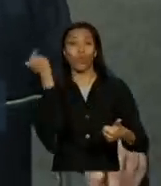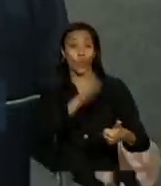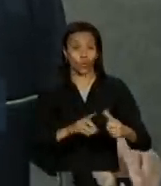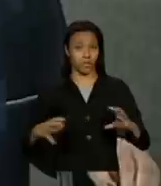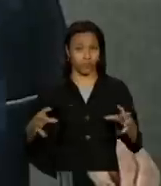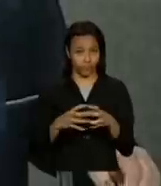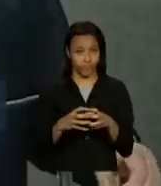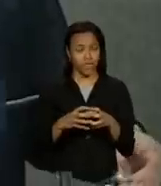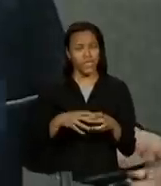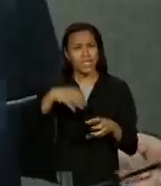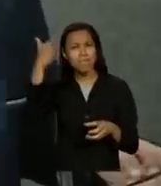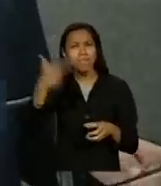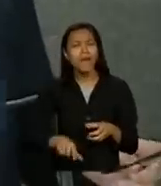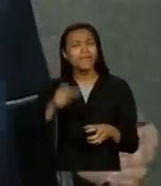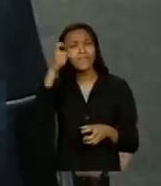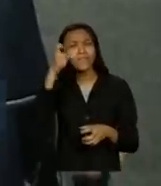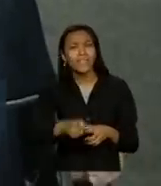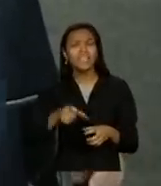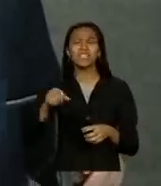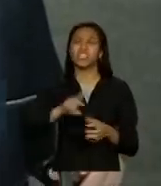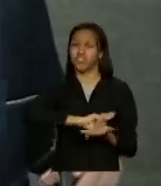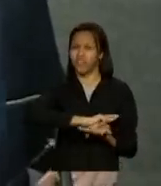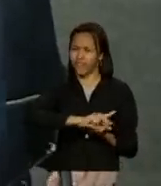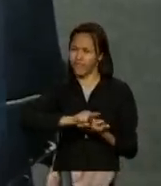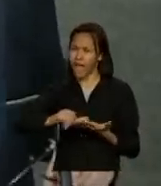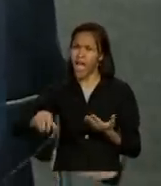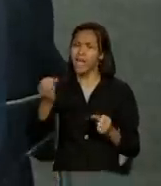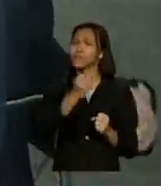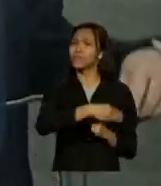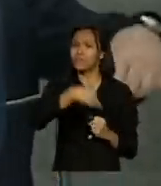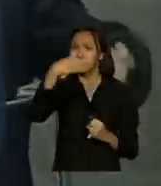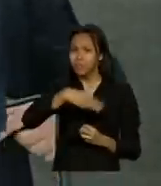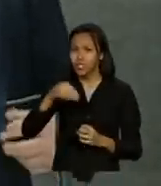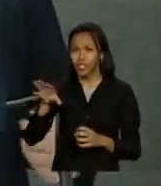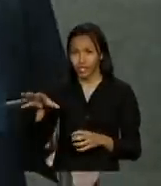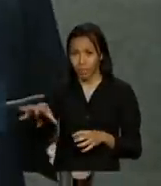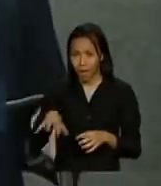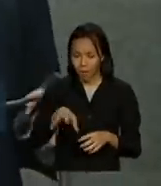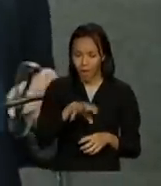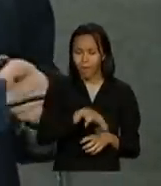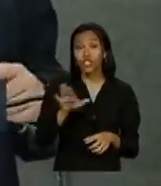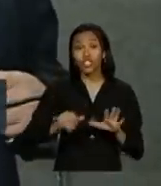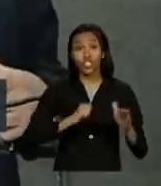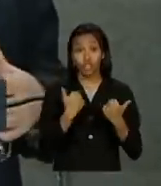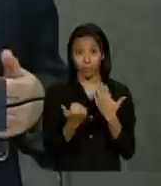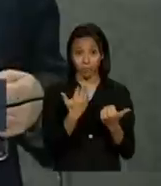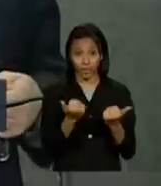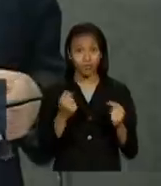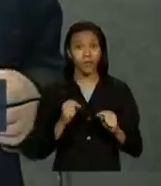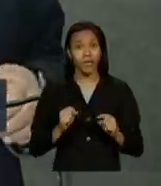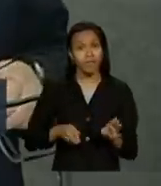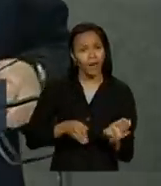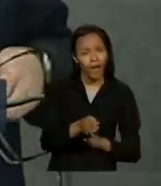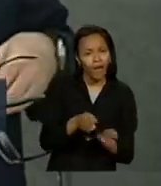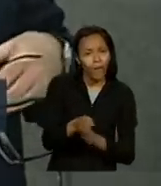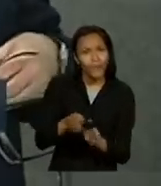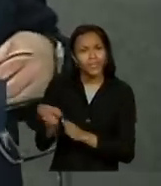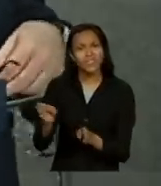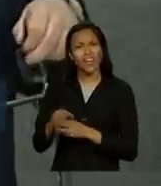interesse dos mais diversos Ministérios chamando para ajudar a construir resolver problemas Tá certo nós Por